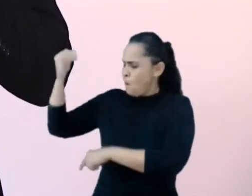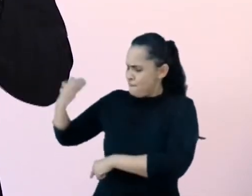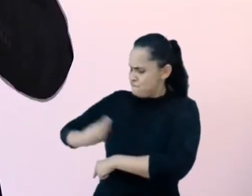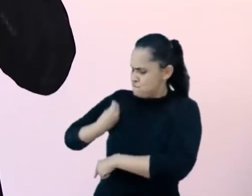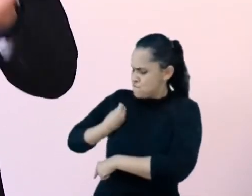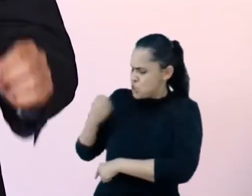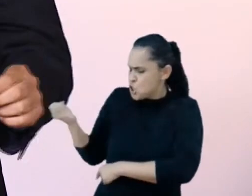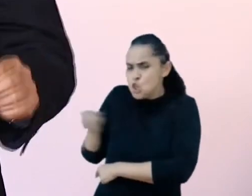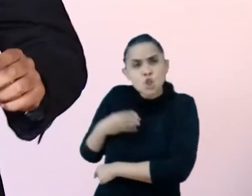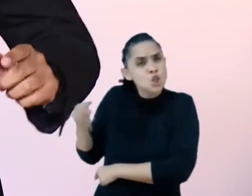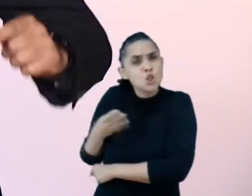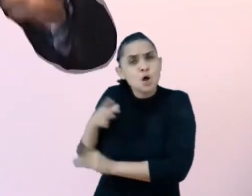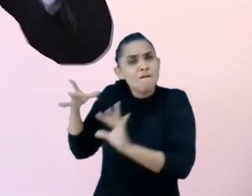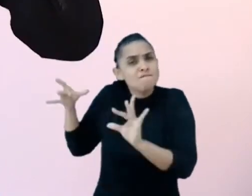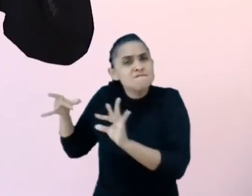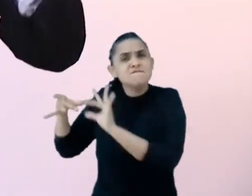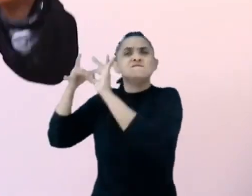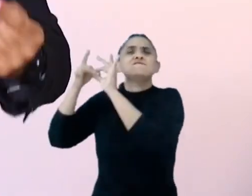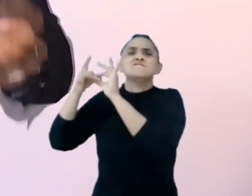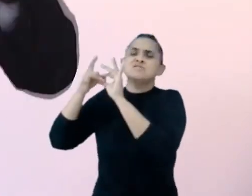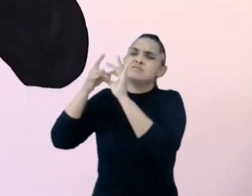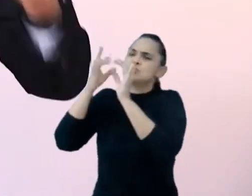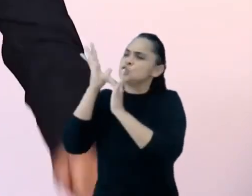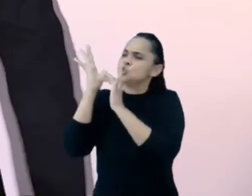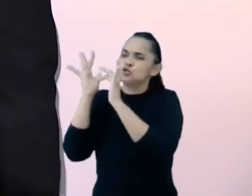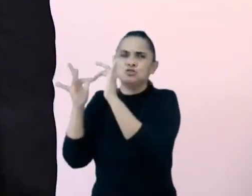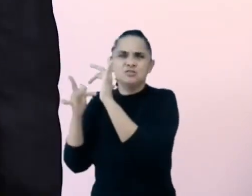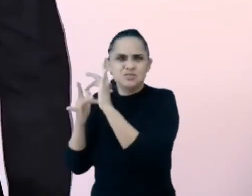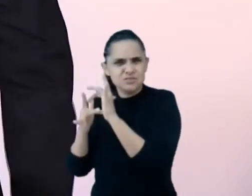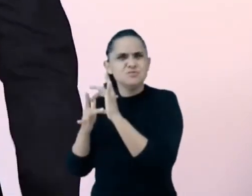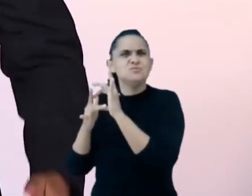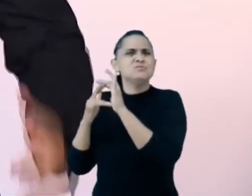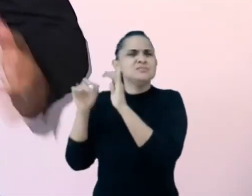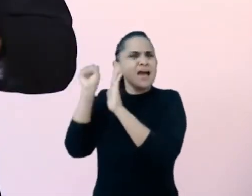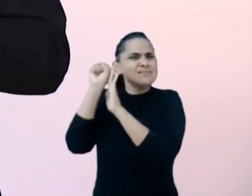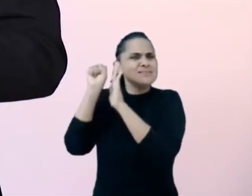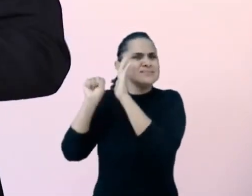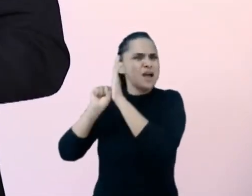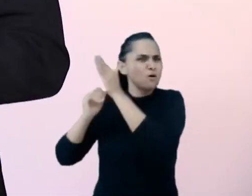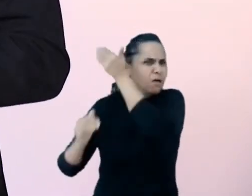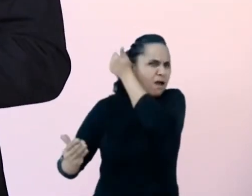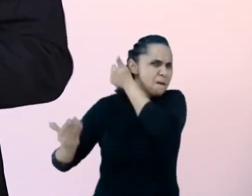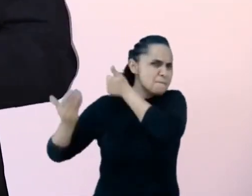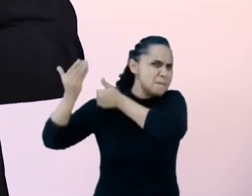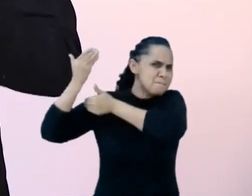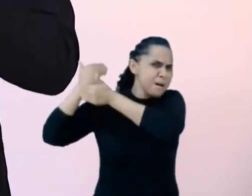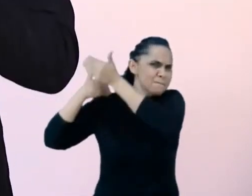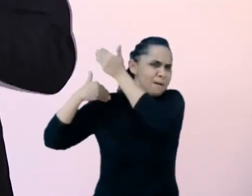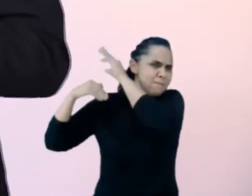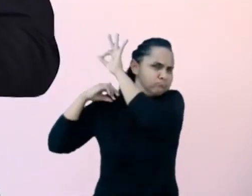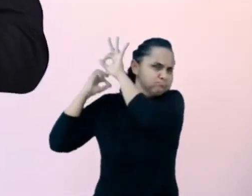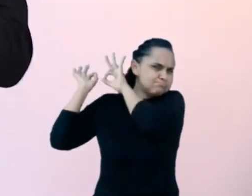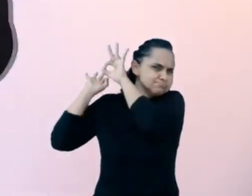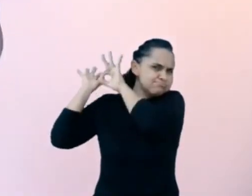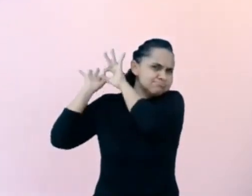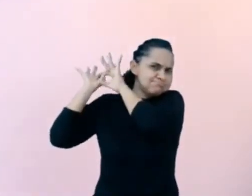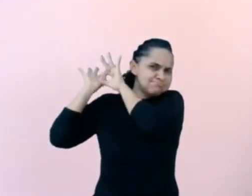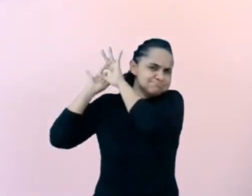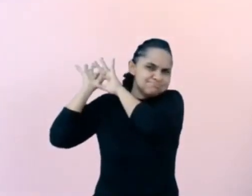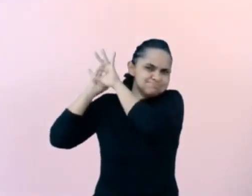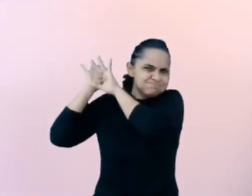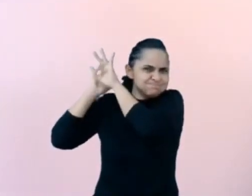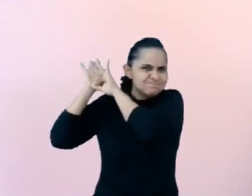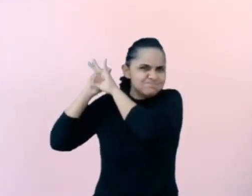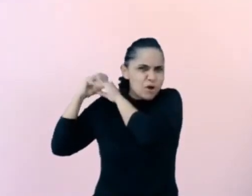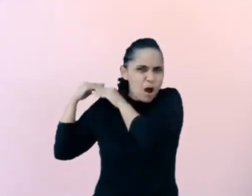parte de Cristo Jesus. E muitos séculos atrás, Ele planejou que gastássemos